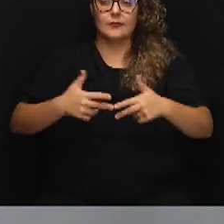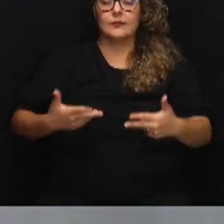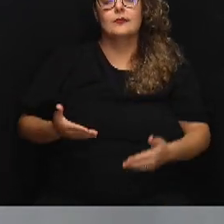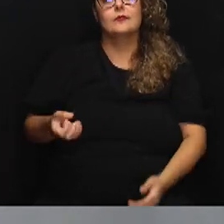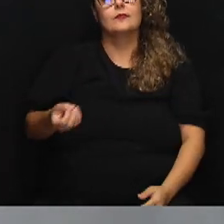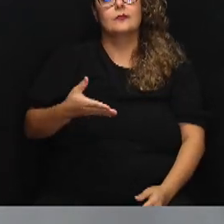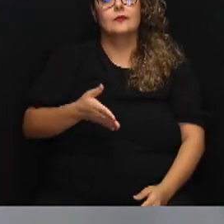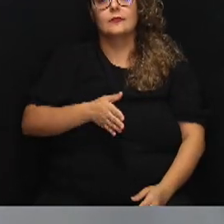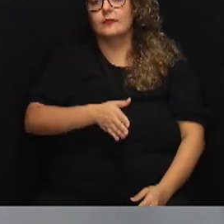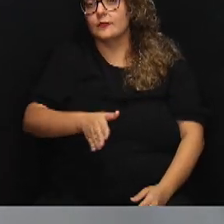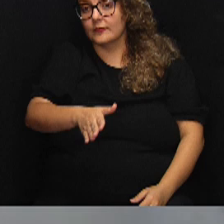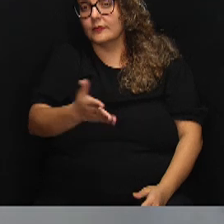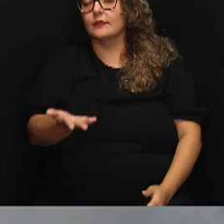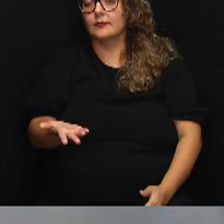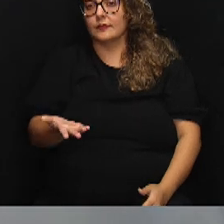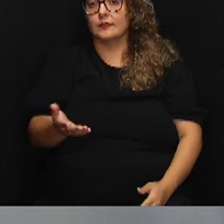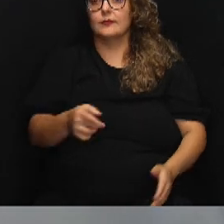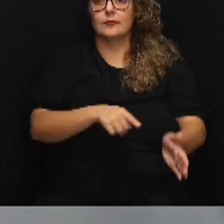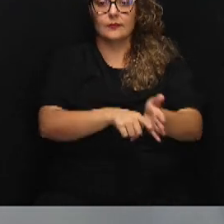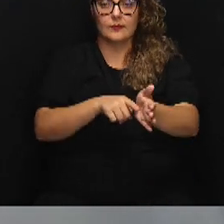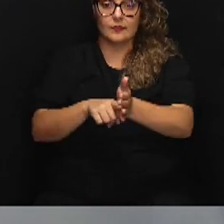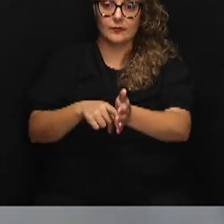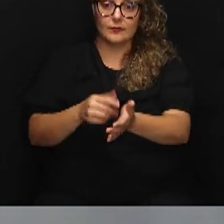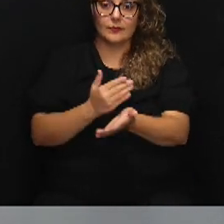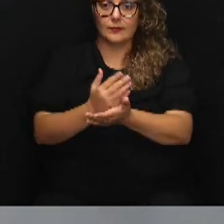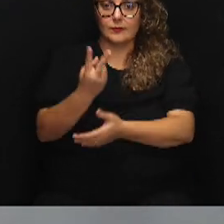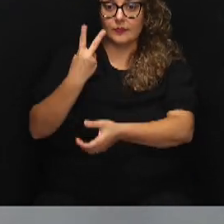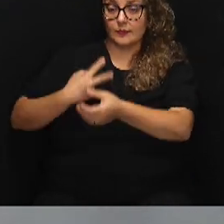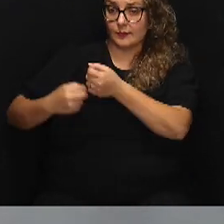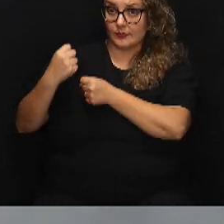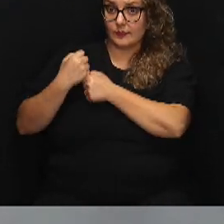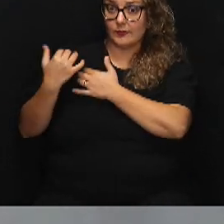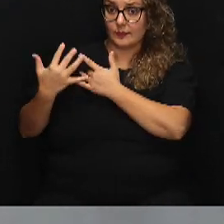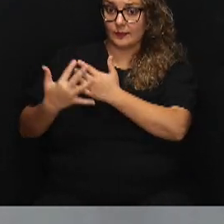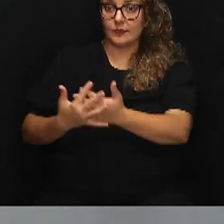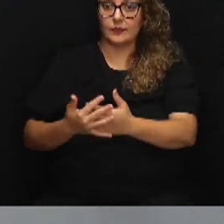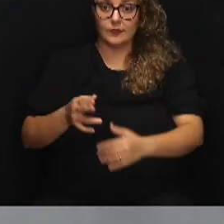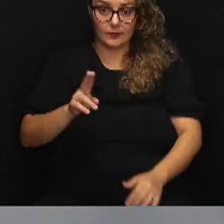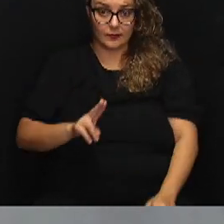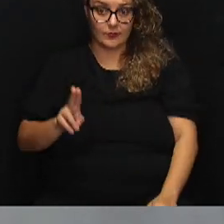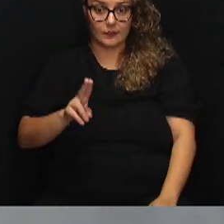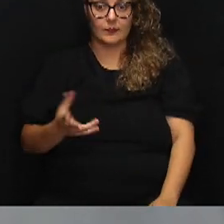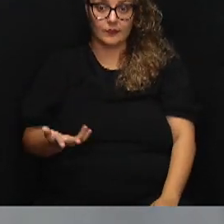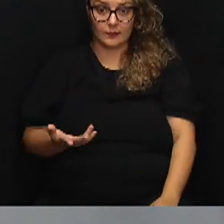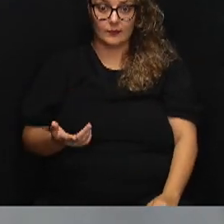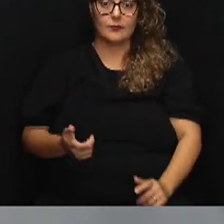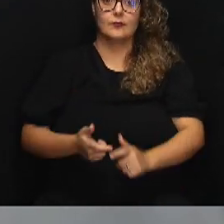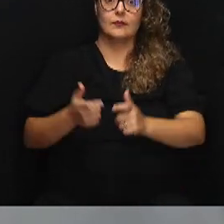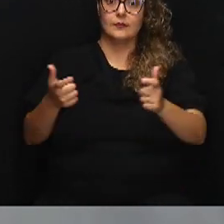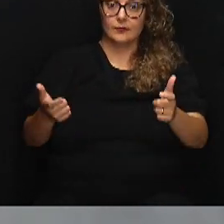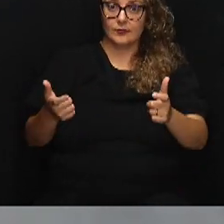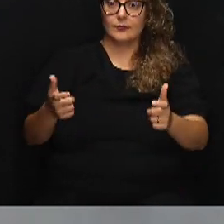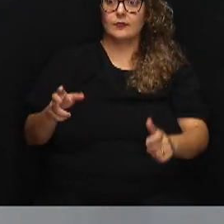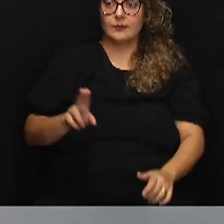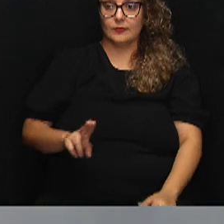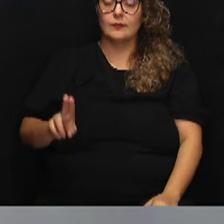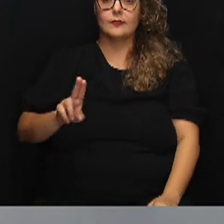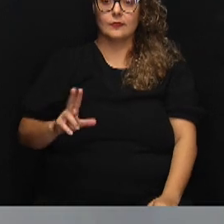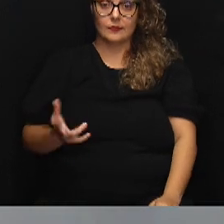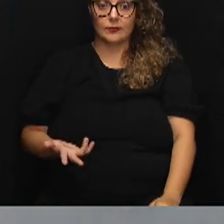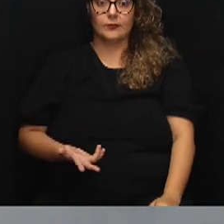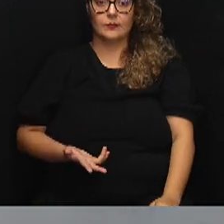pesquisa que nós começamos 2 anos atrás e aplicação em grande escala para